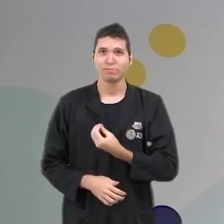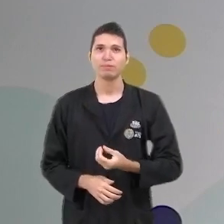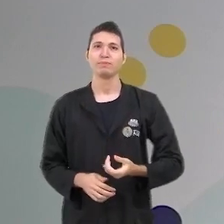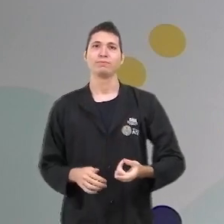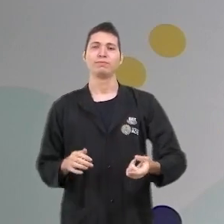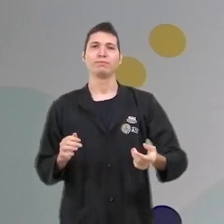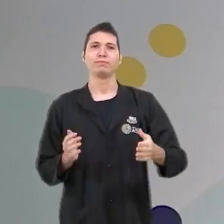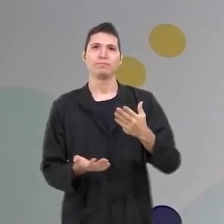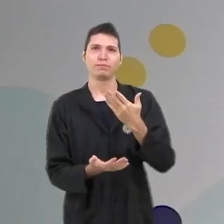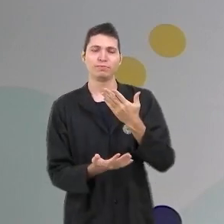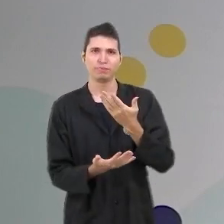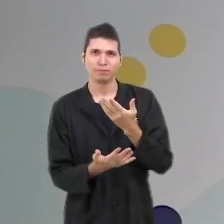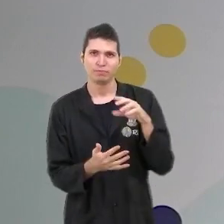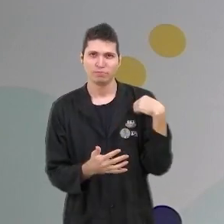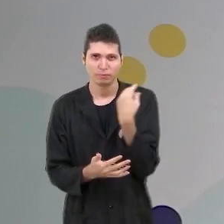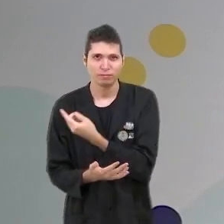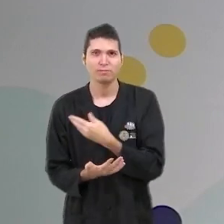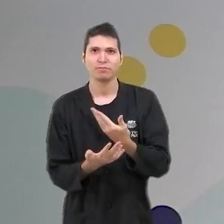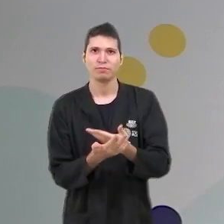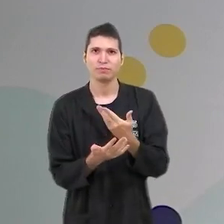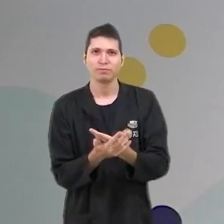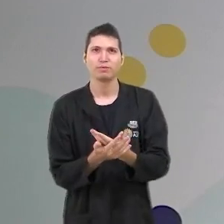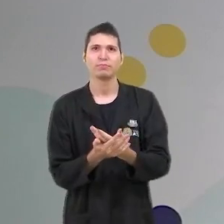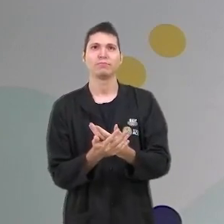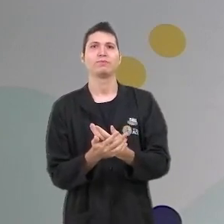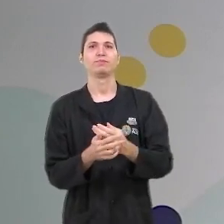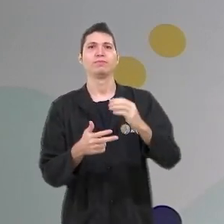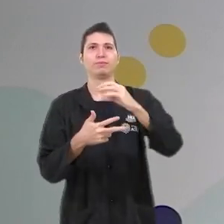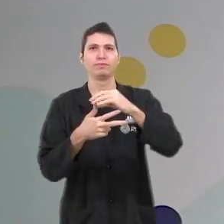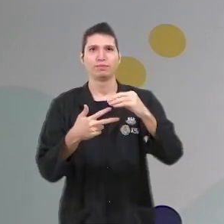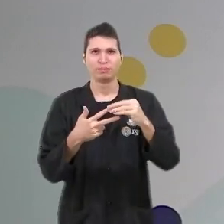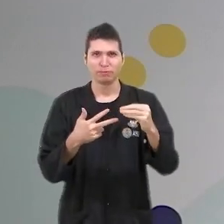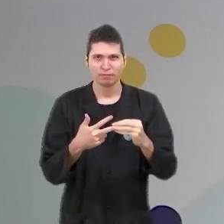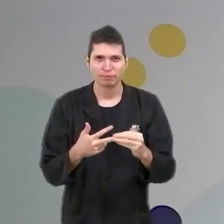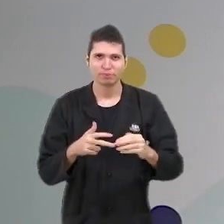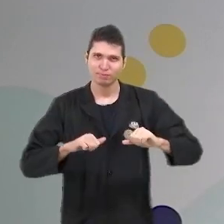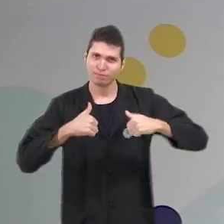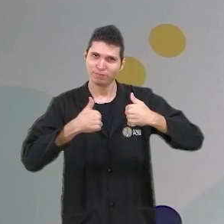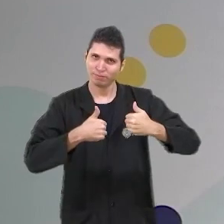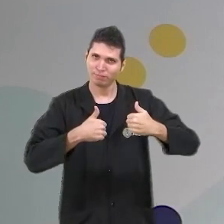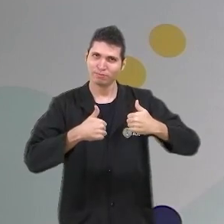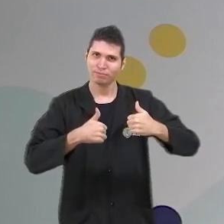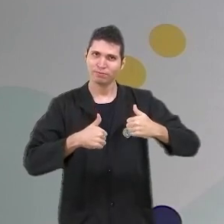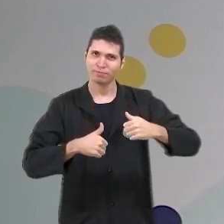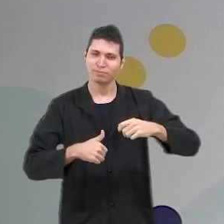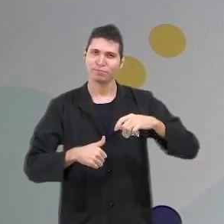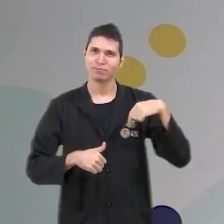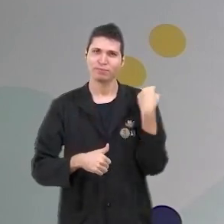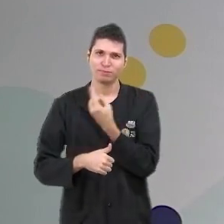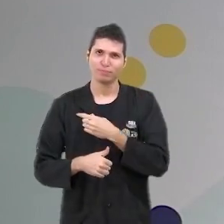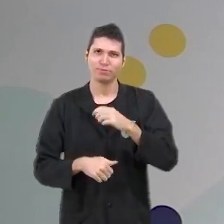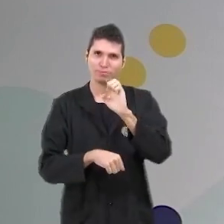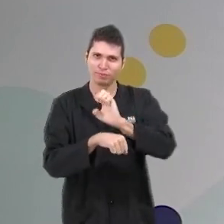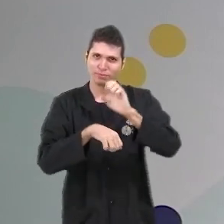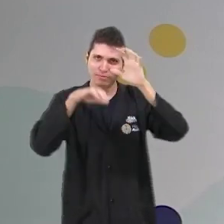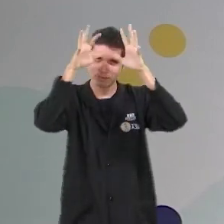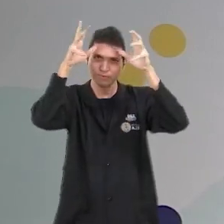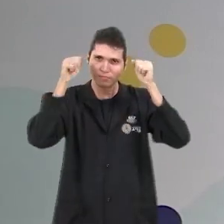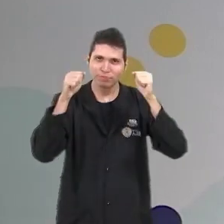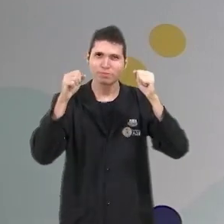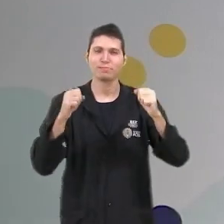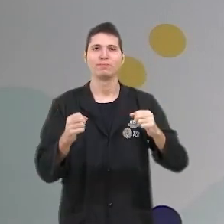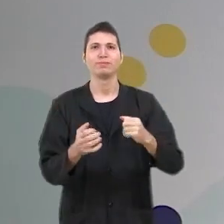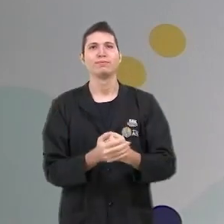de biologia para o nosso pré-ENEM legal do nosso grande estado do Acre, ok? Então vamos